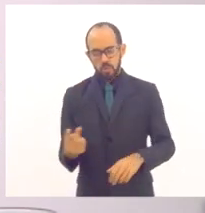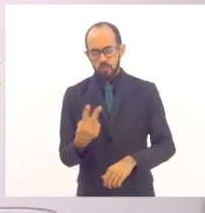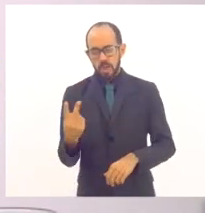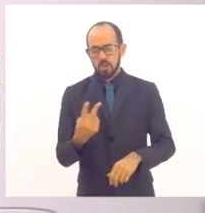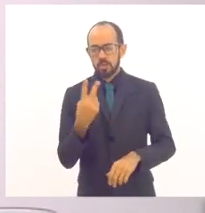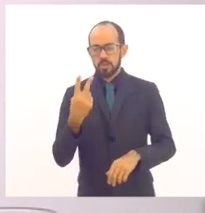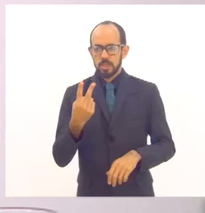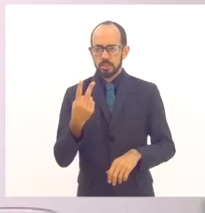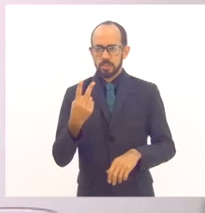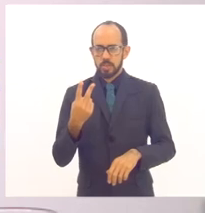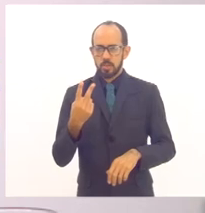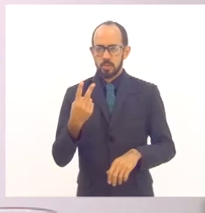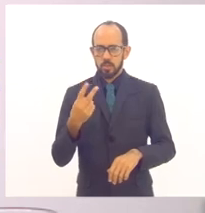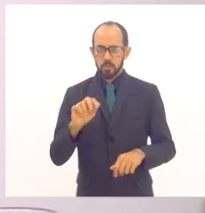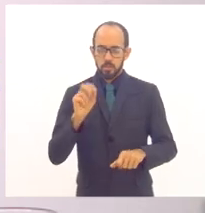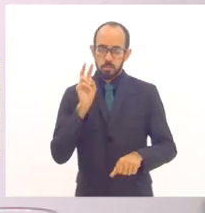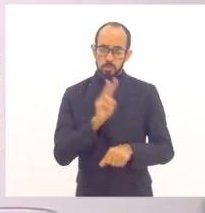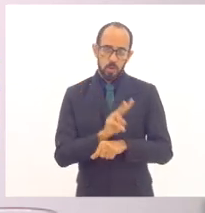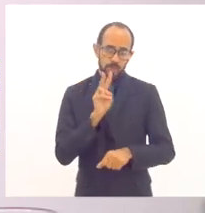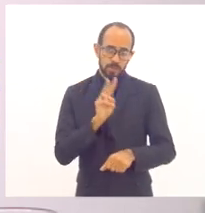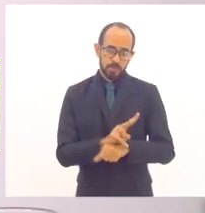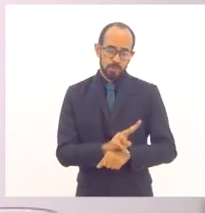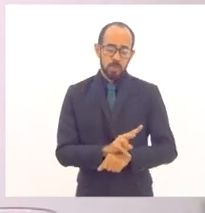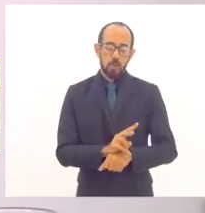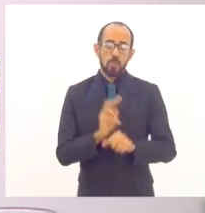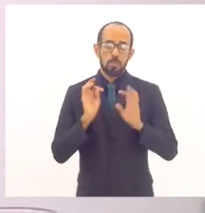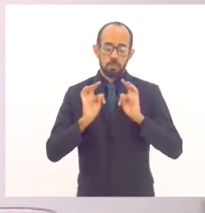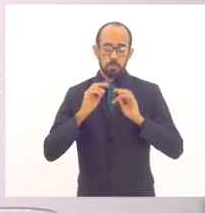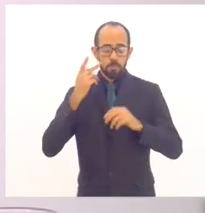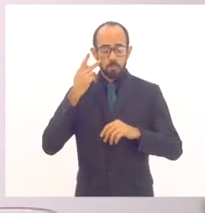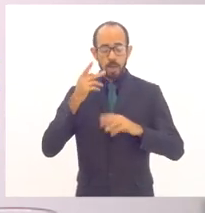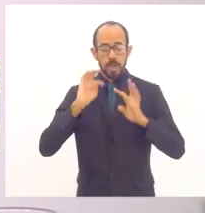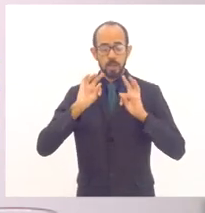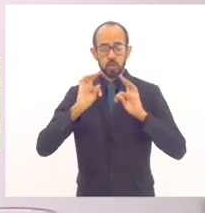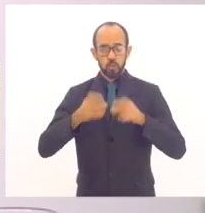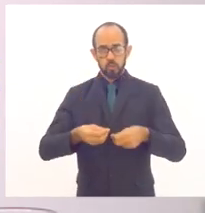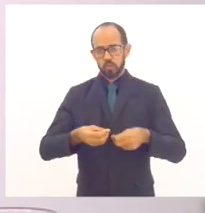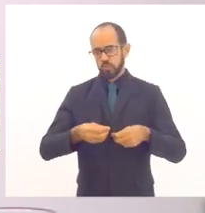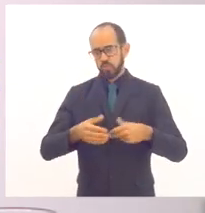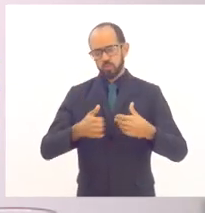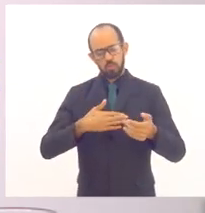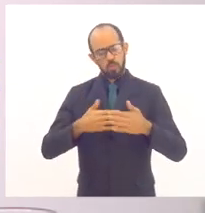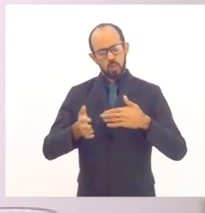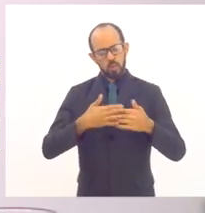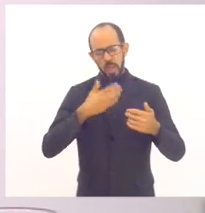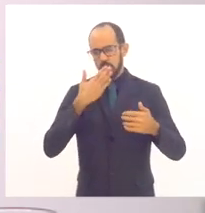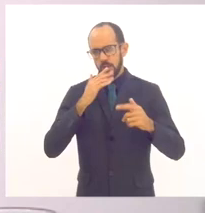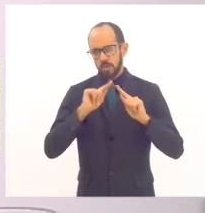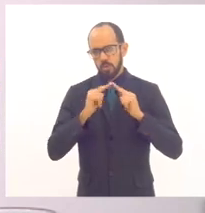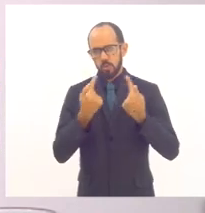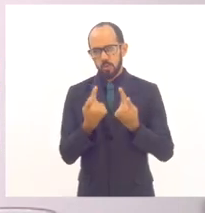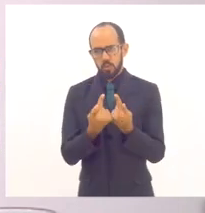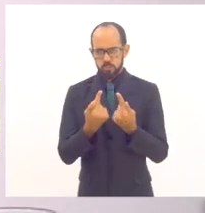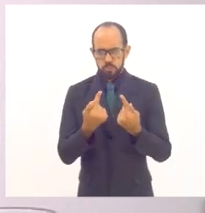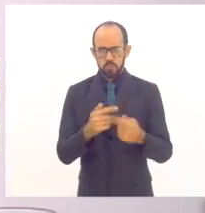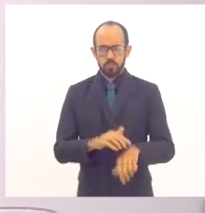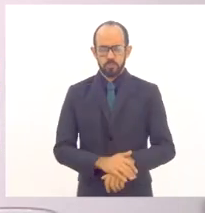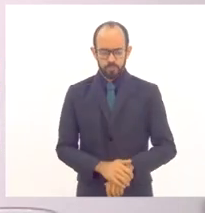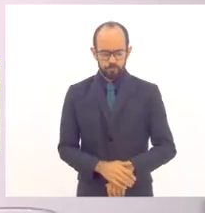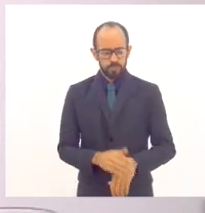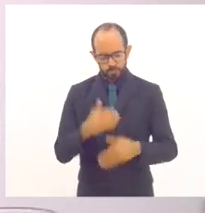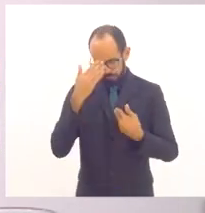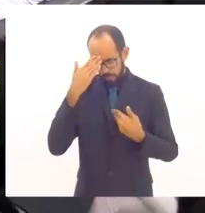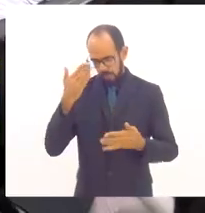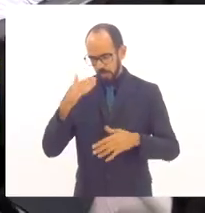valorizar, vai proteger a todos, diferente de grupos e linhagens.